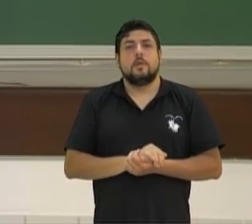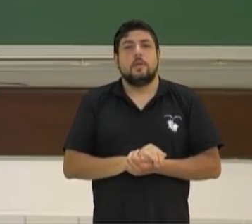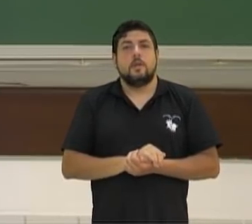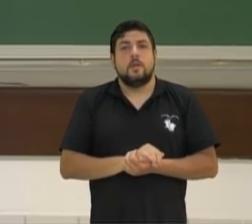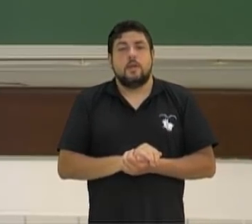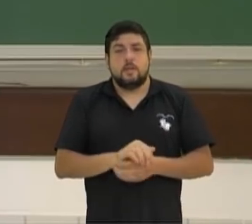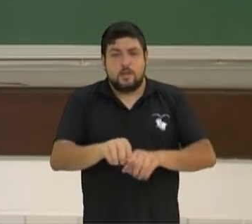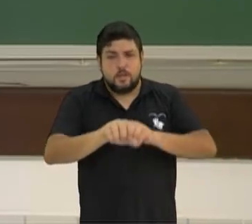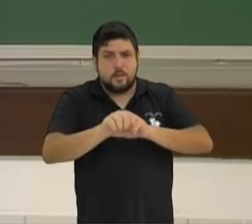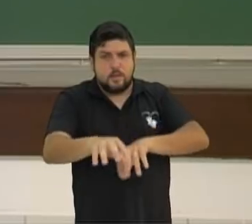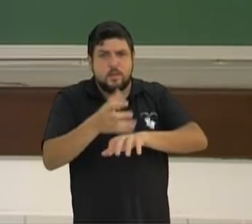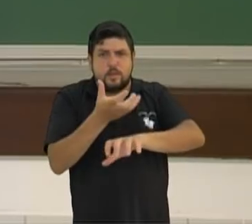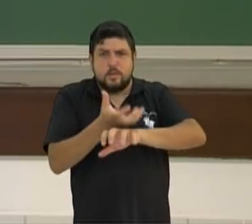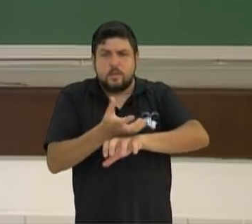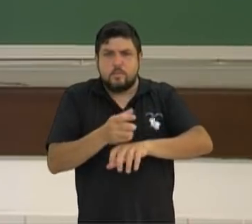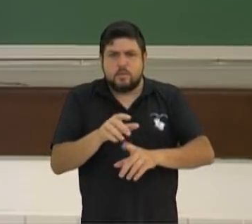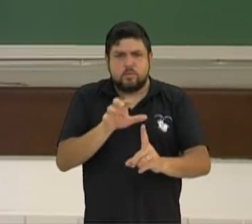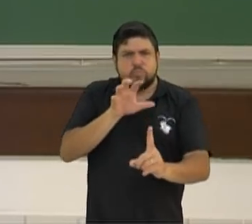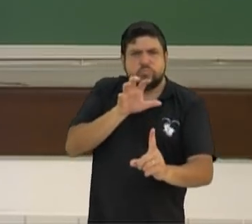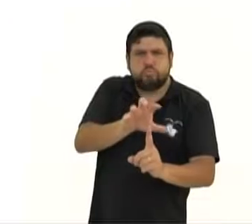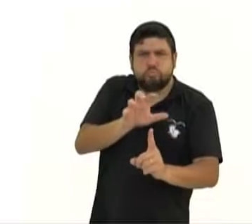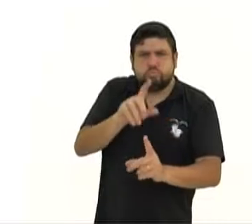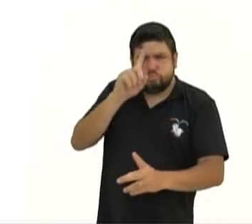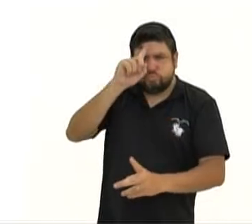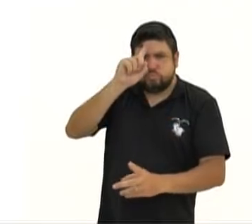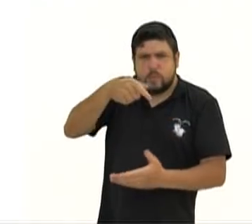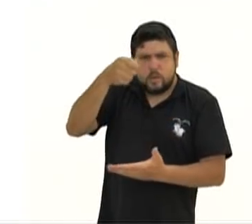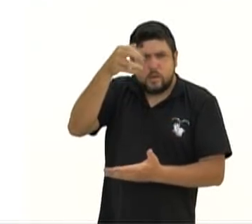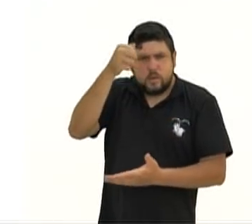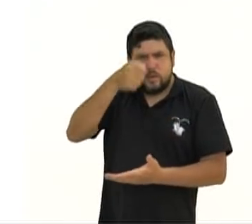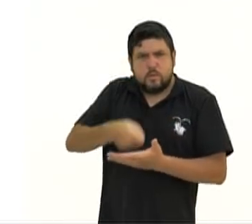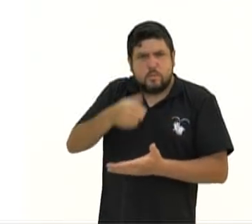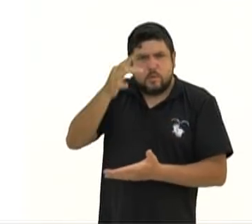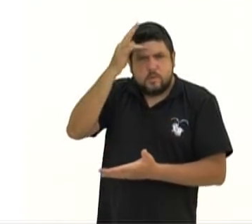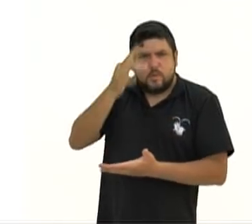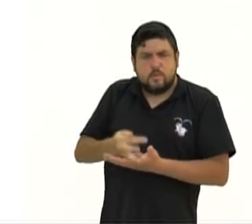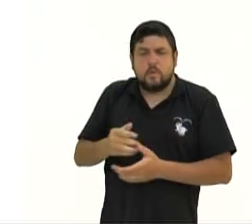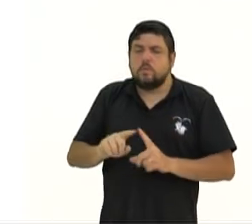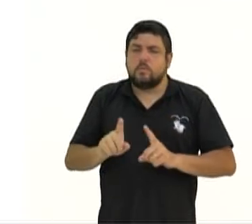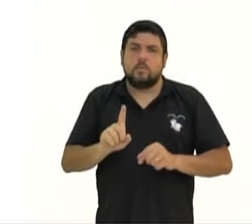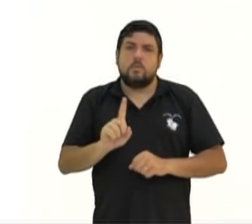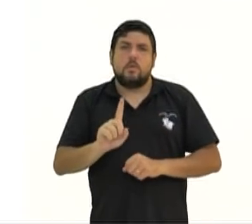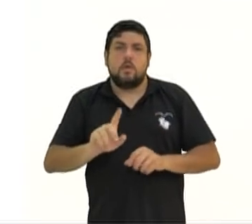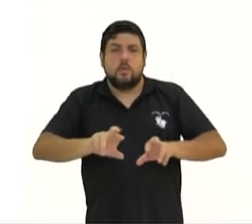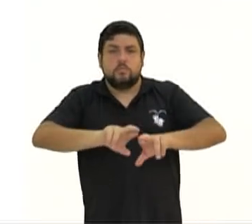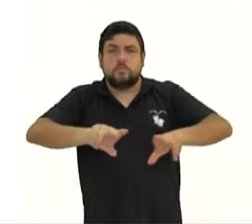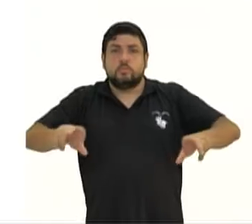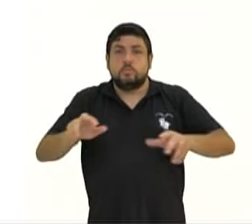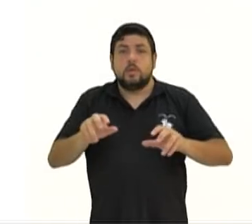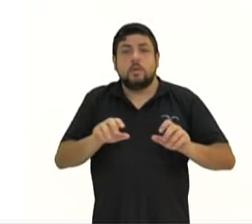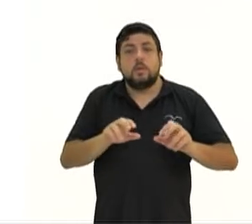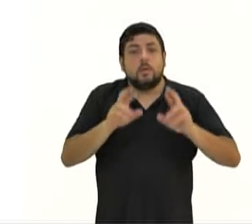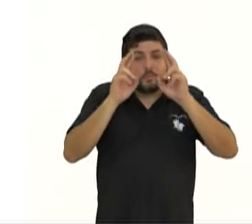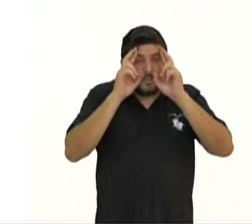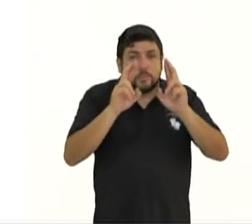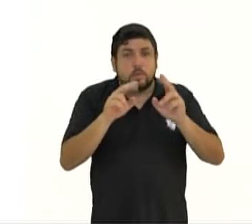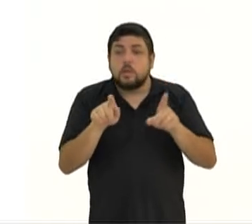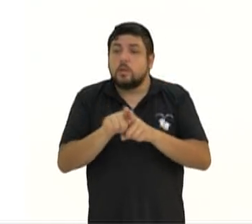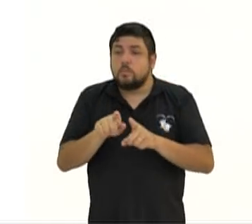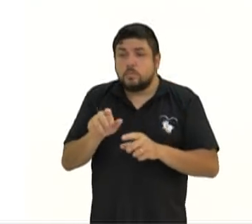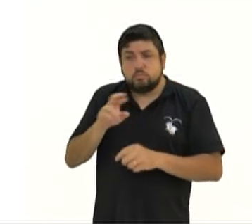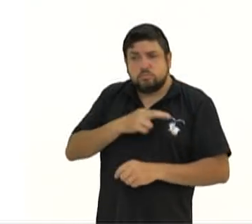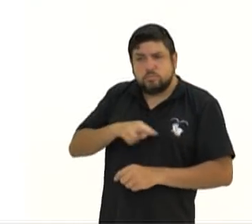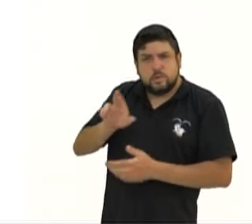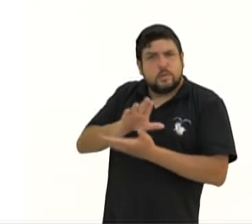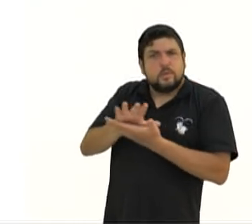é doutrinação religiosa, é um componente escolar onde se aprende o respeito às diferentes formas de crer, inclusive de quem não tem religião, que era o que eu